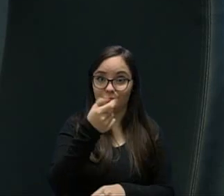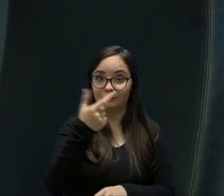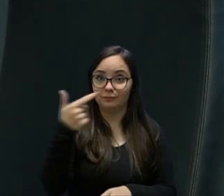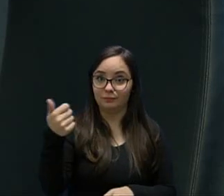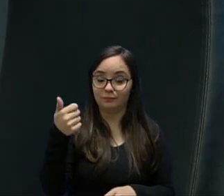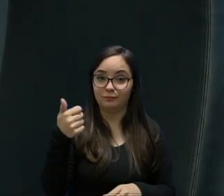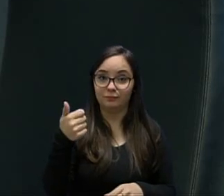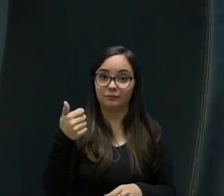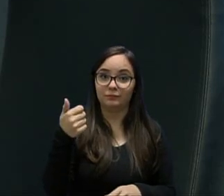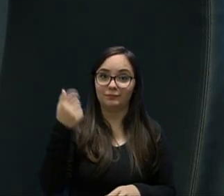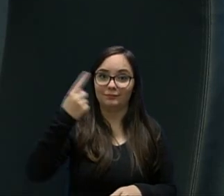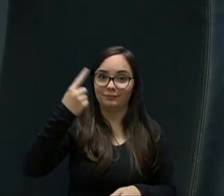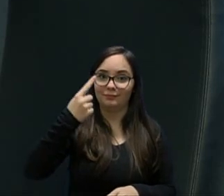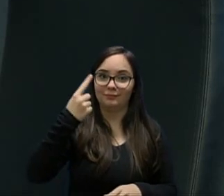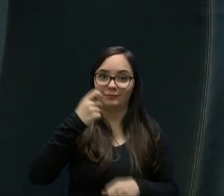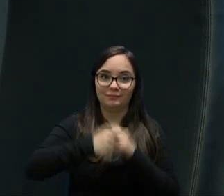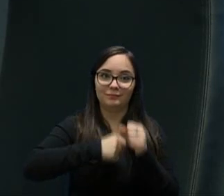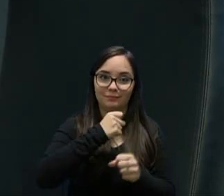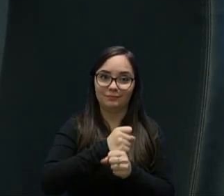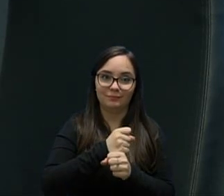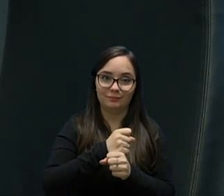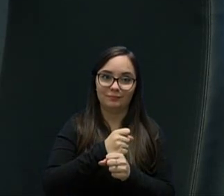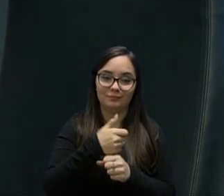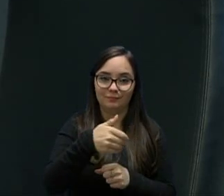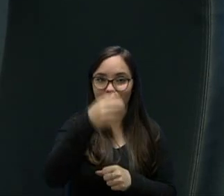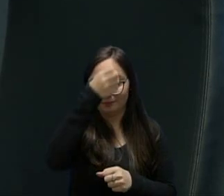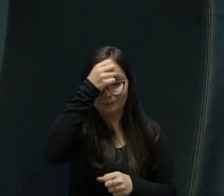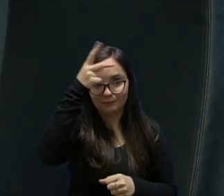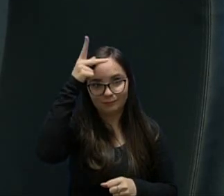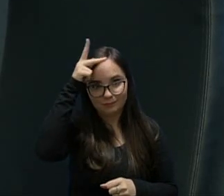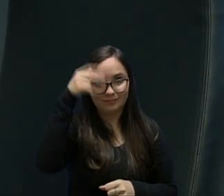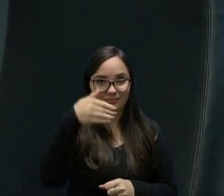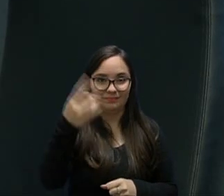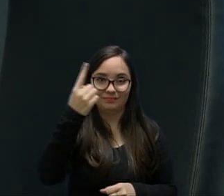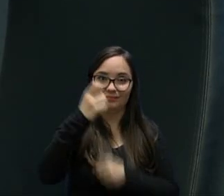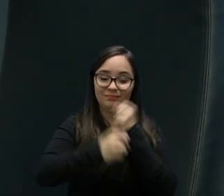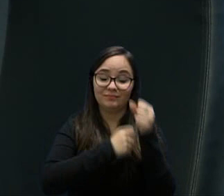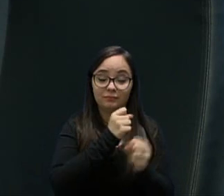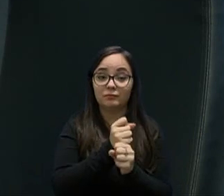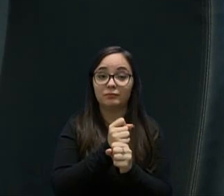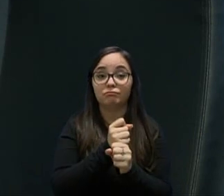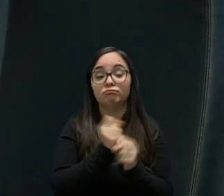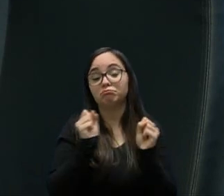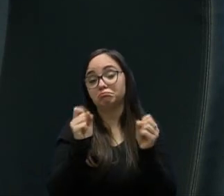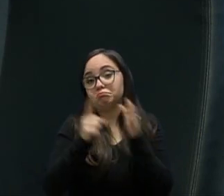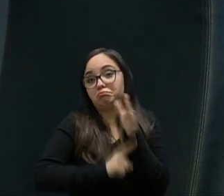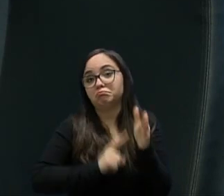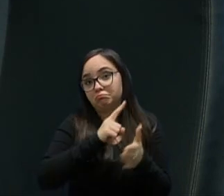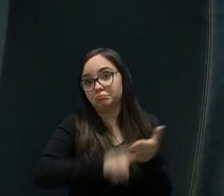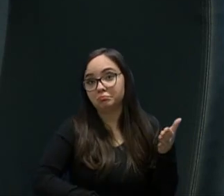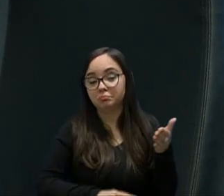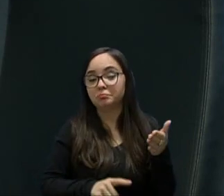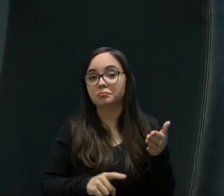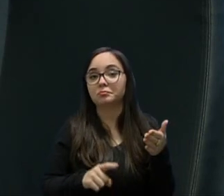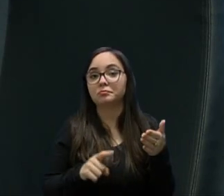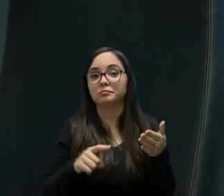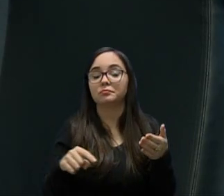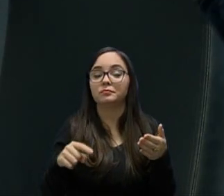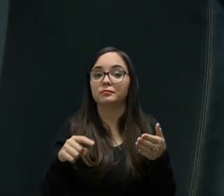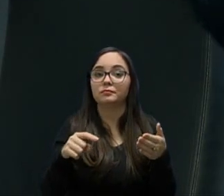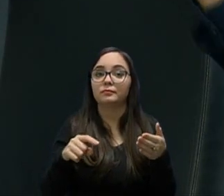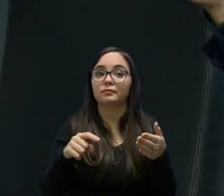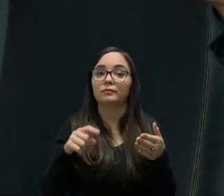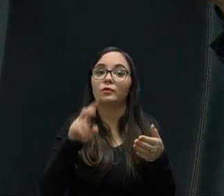em 2021 no primeiro ano de exercício do próximo prefeito o prefeito ele fosse cancelado e só